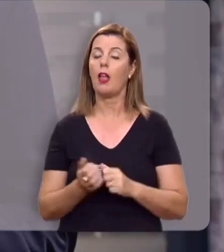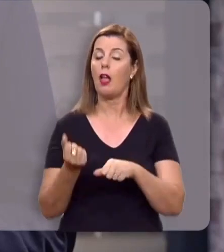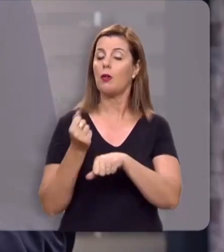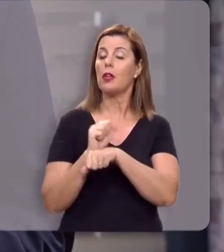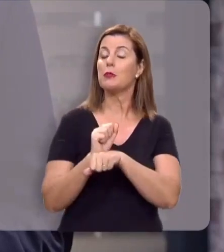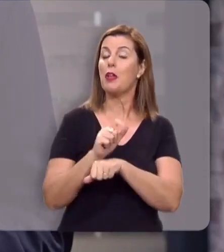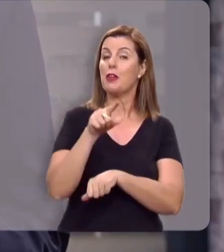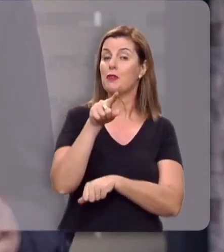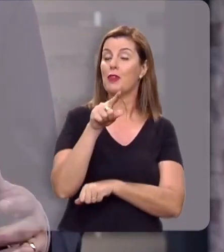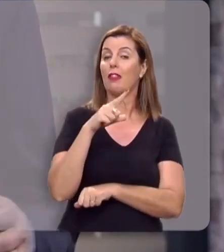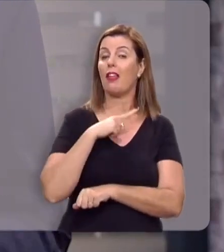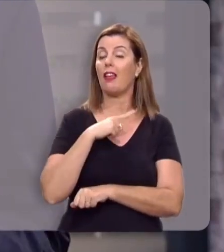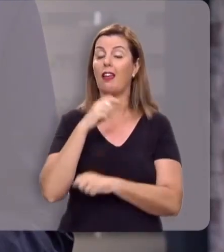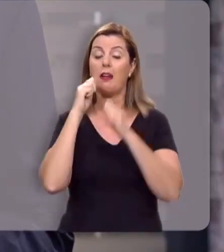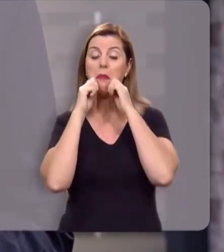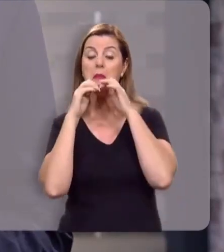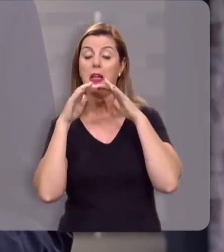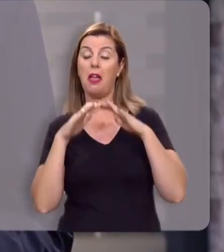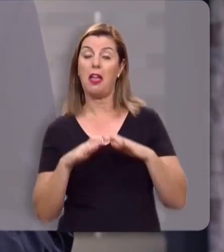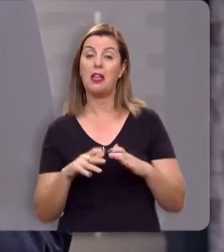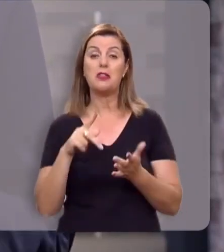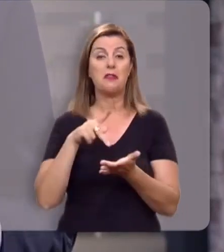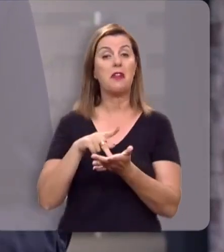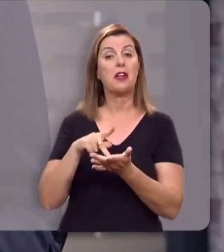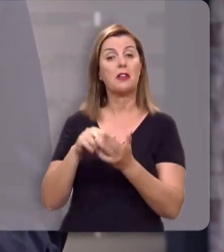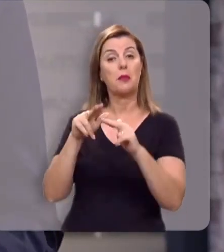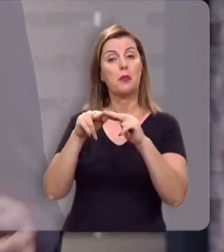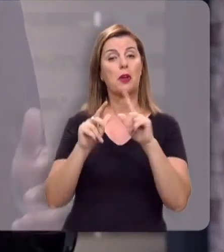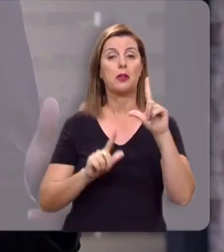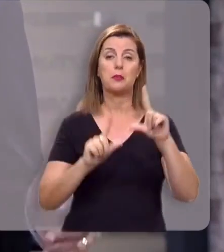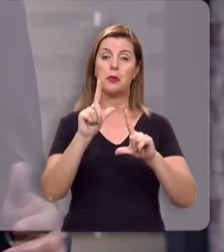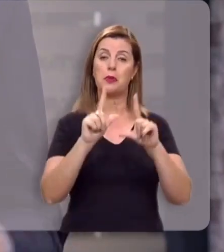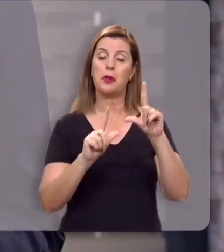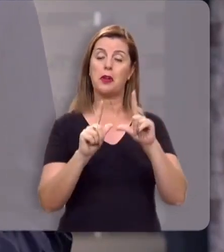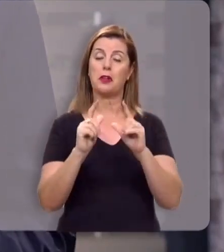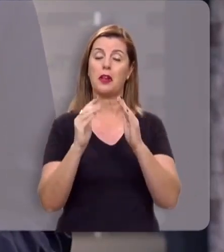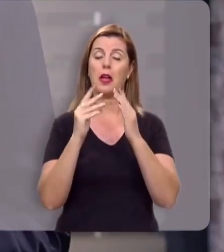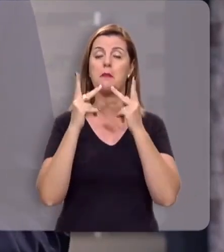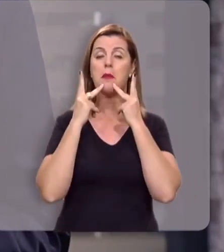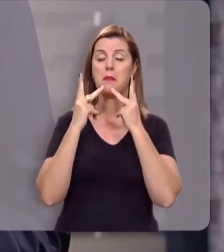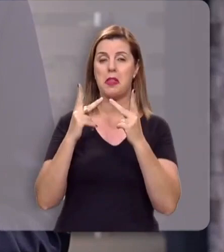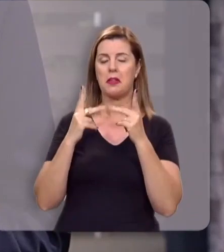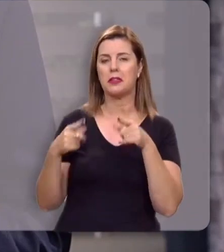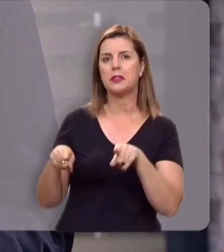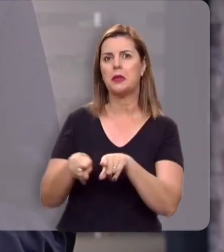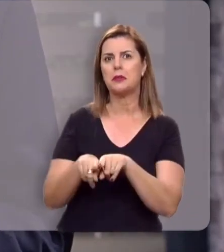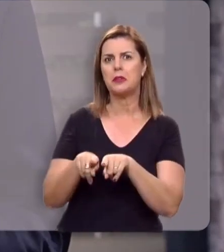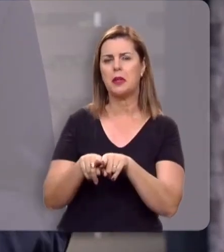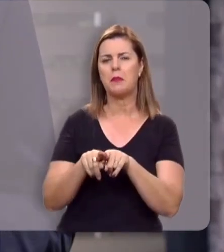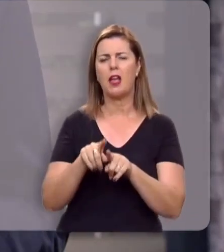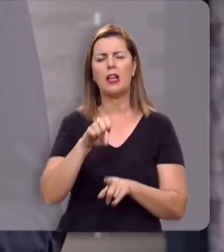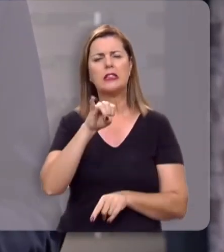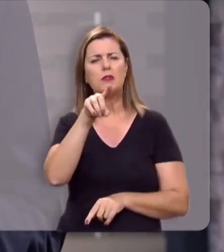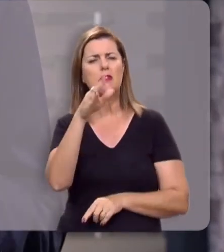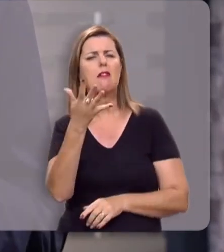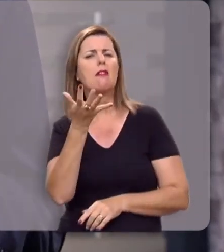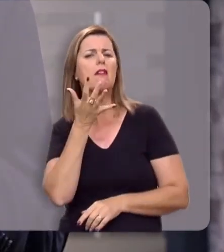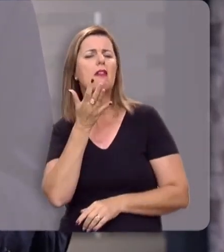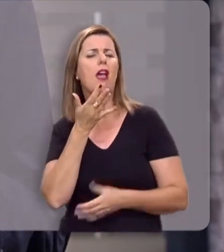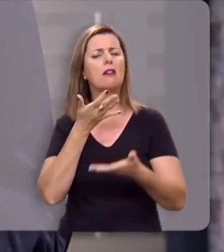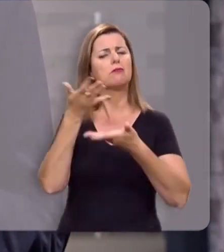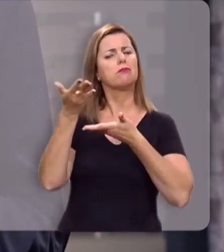Espero que você tenha sido ricamente abençoado por esse programa, por essa mensagem. E se você